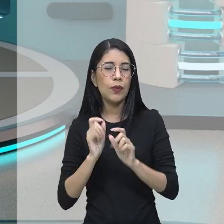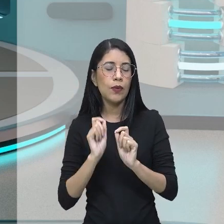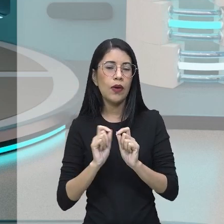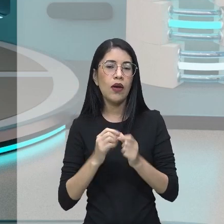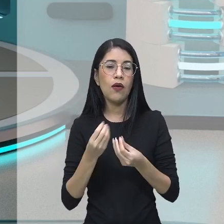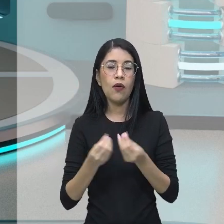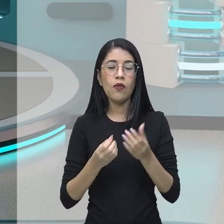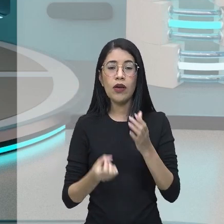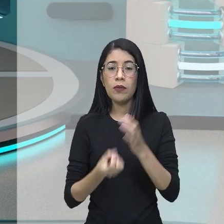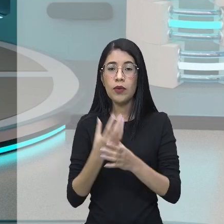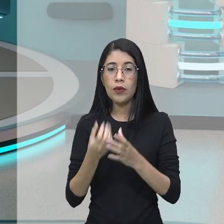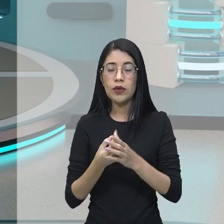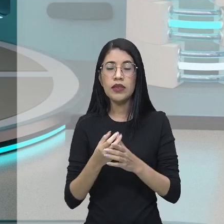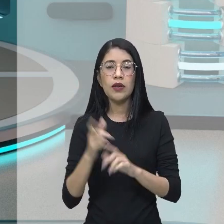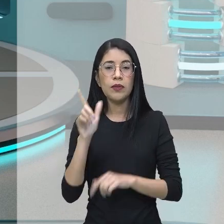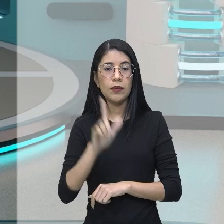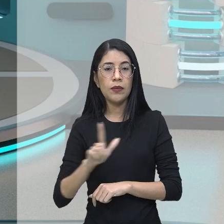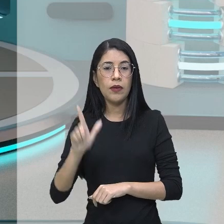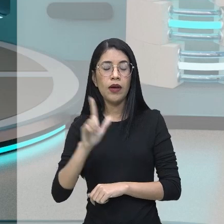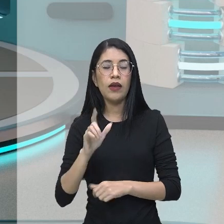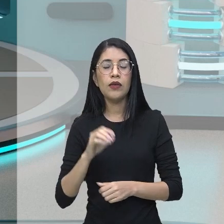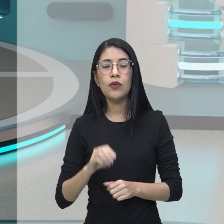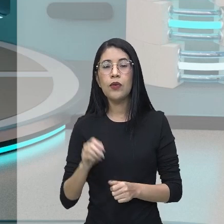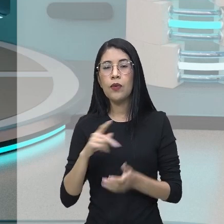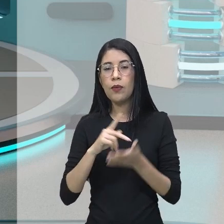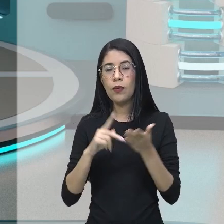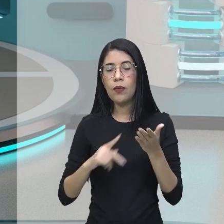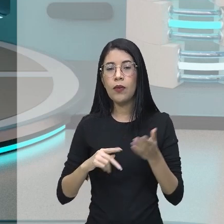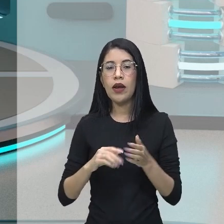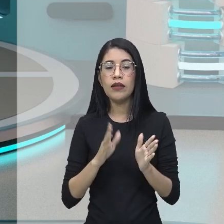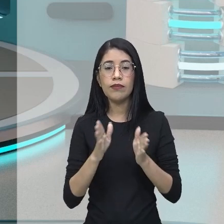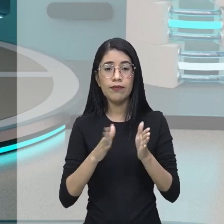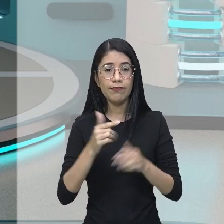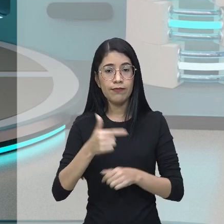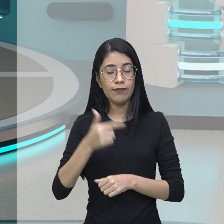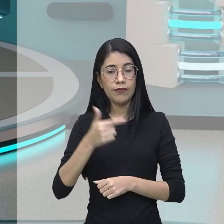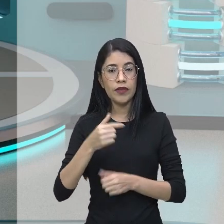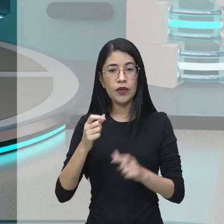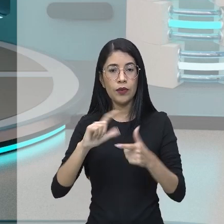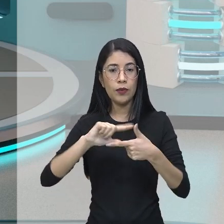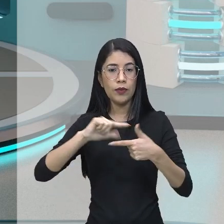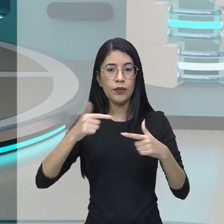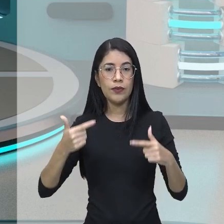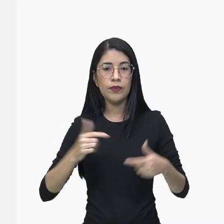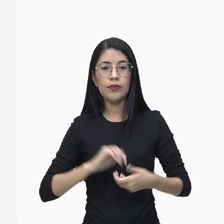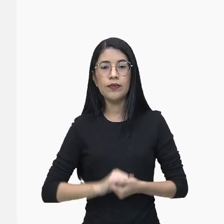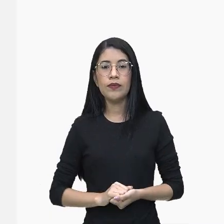produção literária deste grande poeta da segunda geração do modernismo.